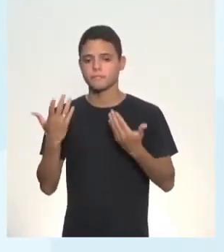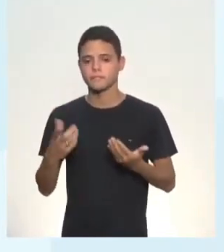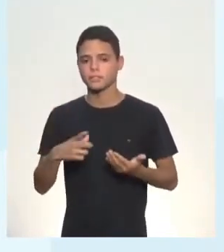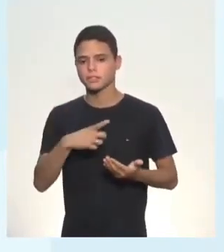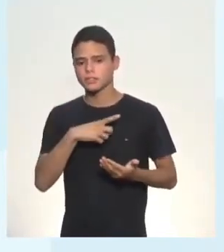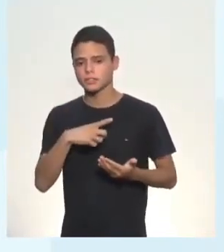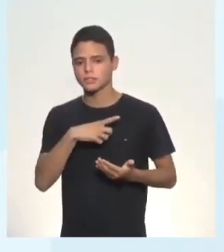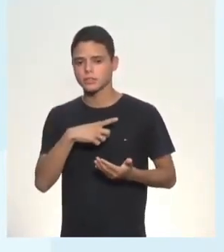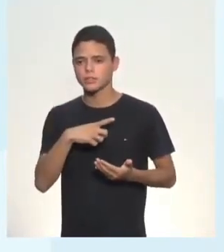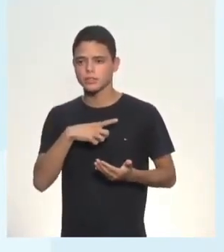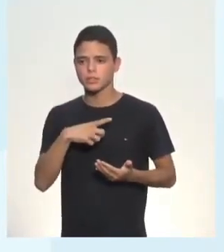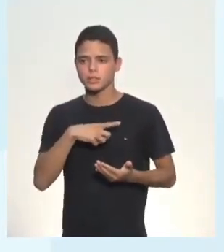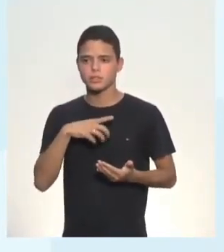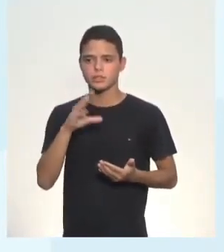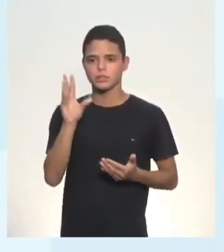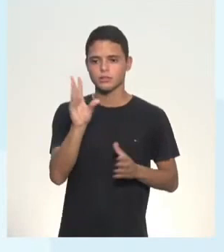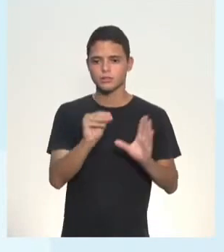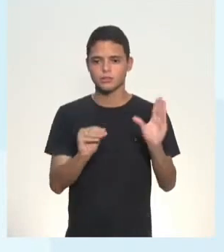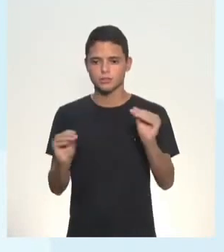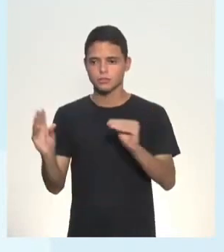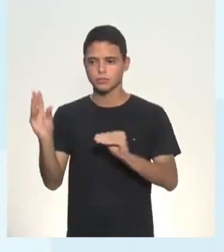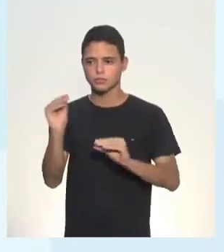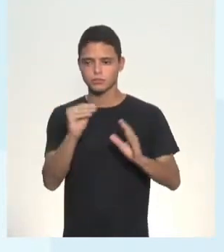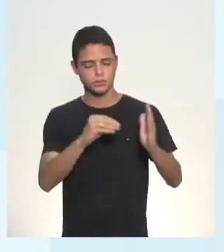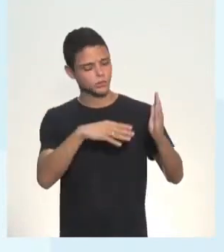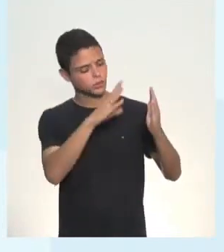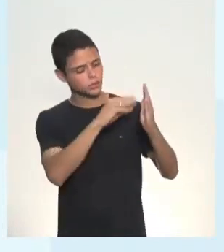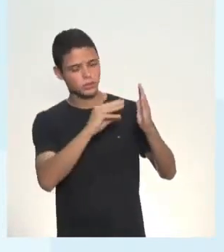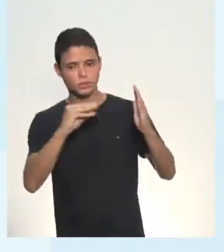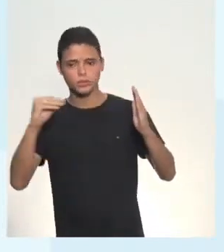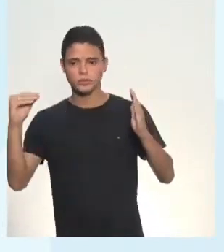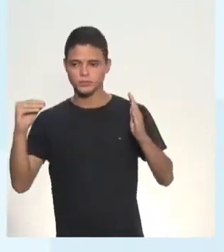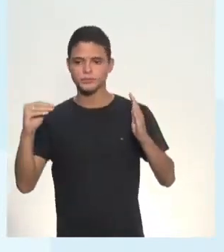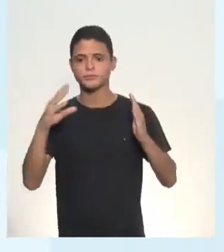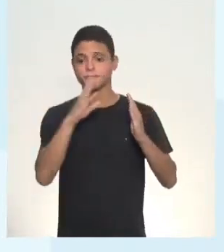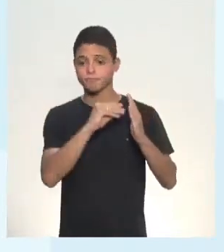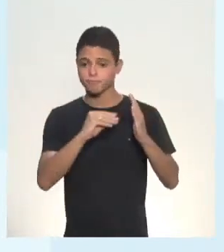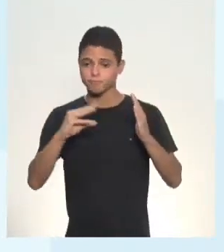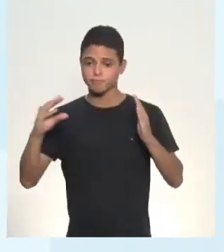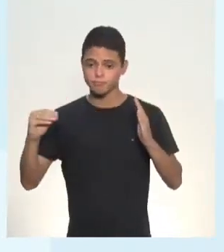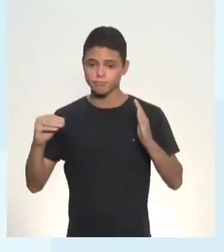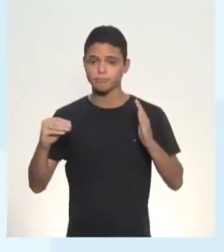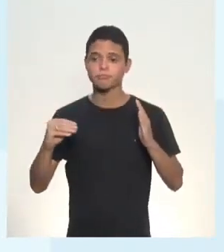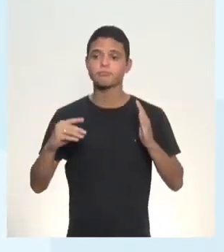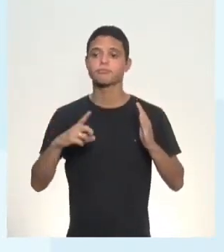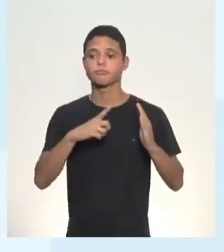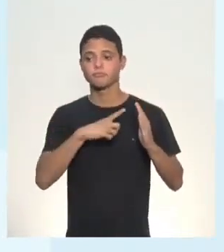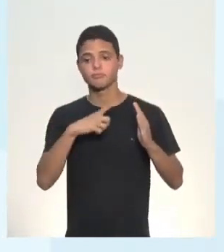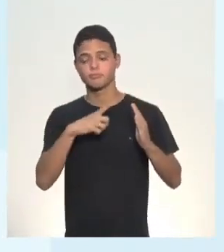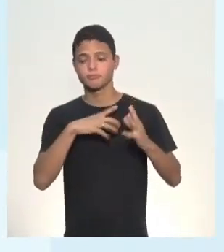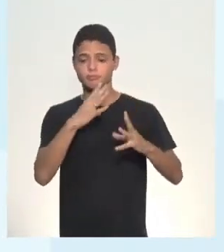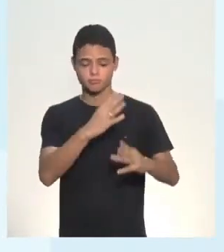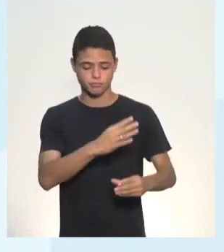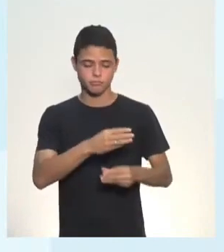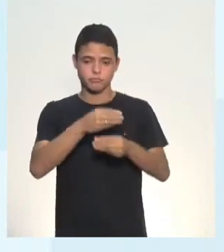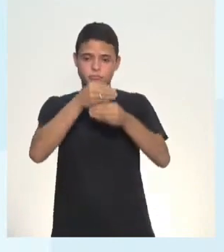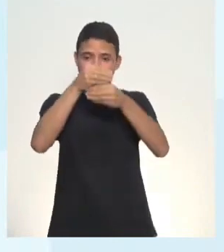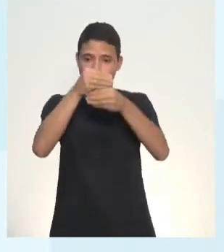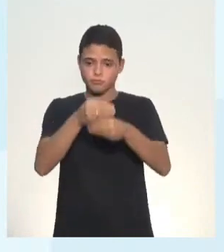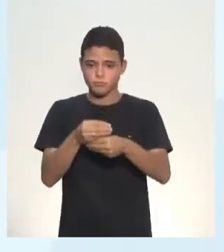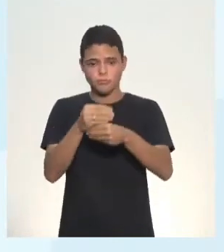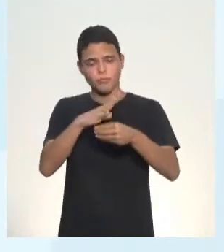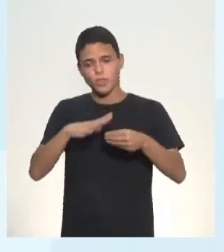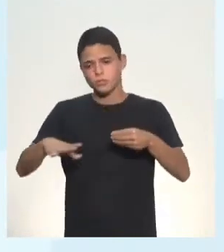aí os textos multimodais, quando eles reúnem todas essas partes que eu coloquei para vocês, verbais e